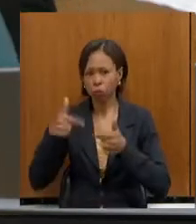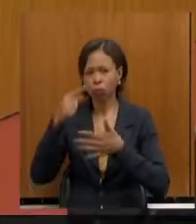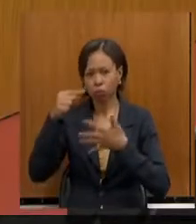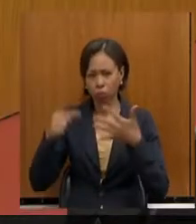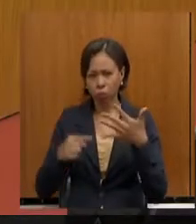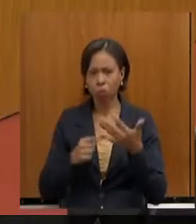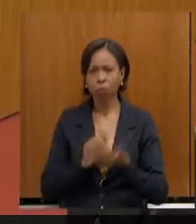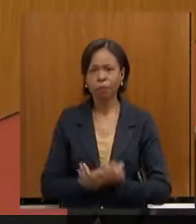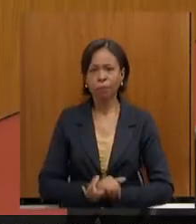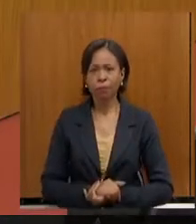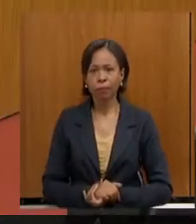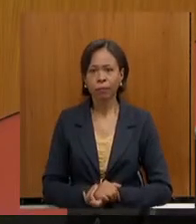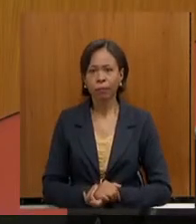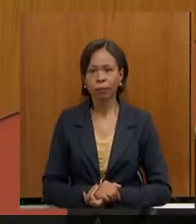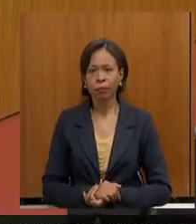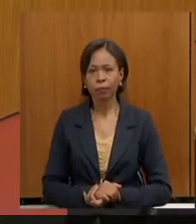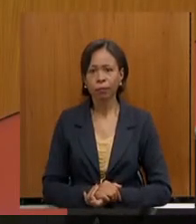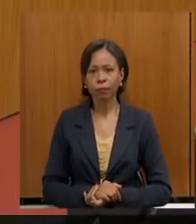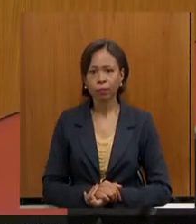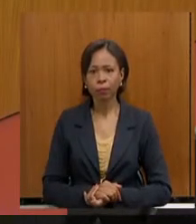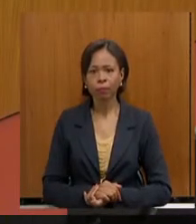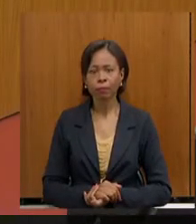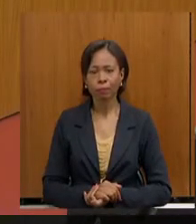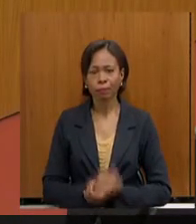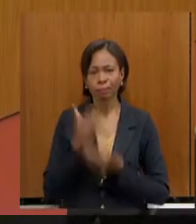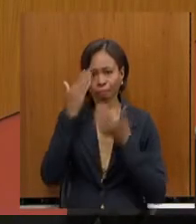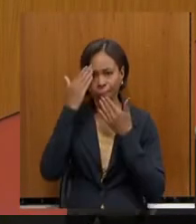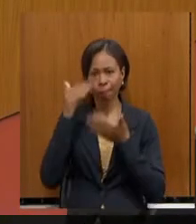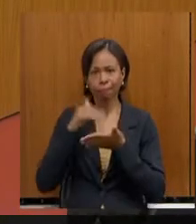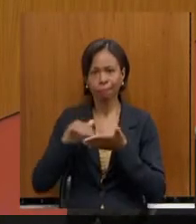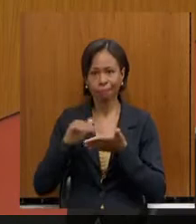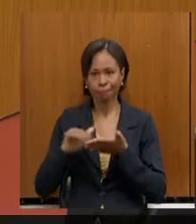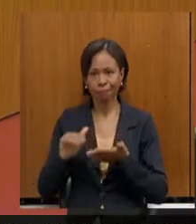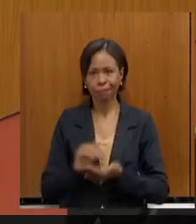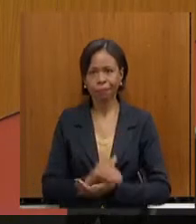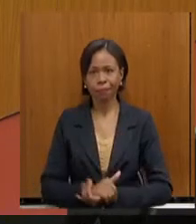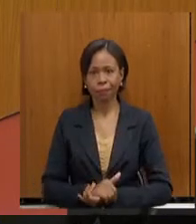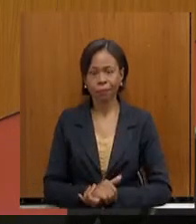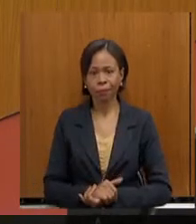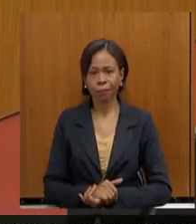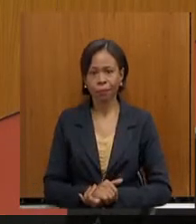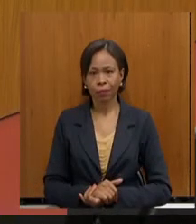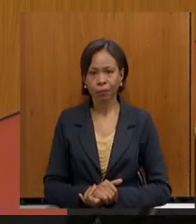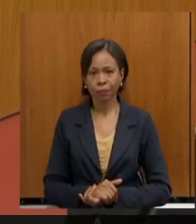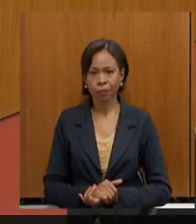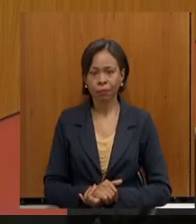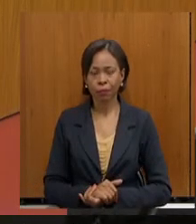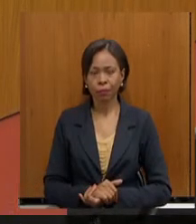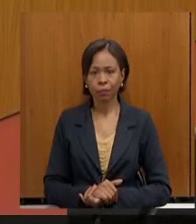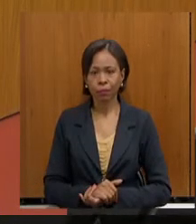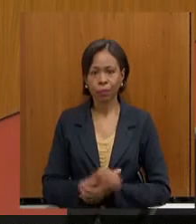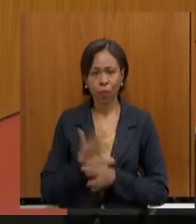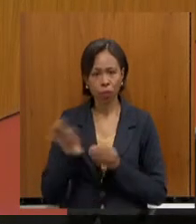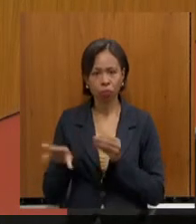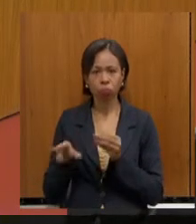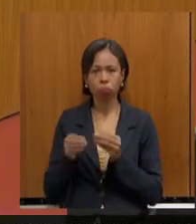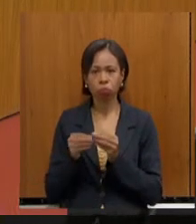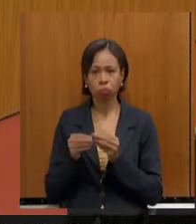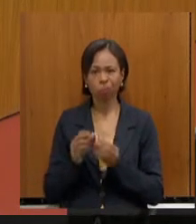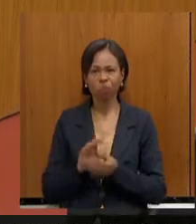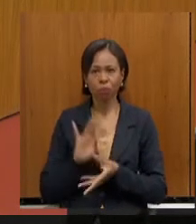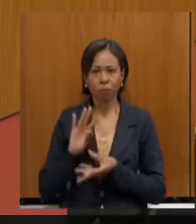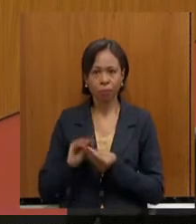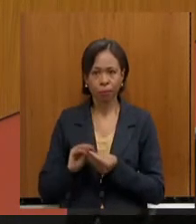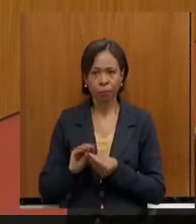fazendo e obrigado secretária Marília passou a falar sobre considerações finais do deputado